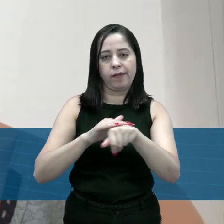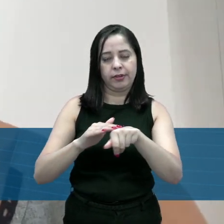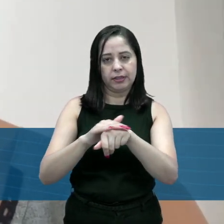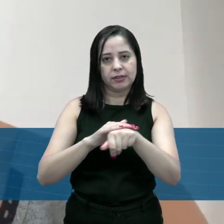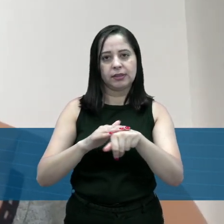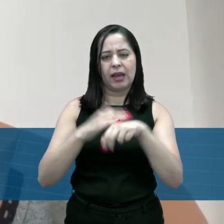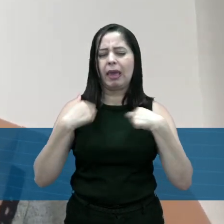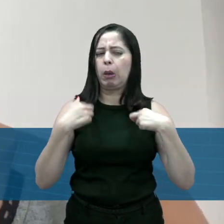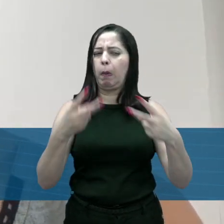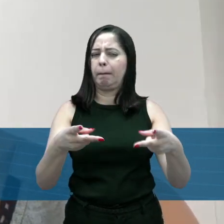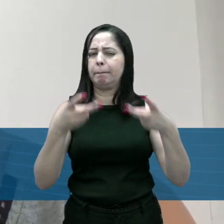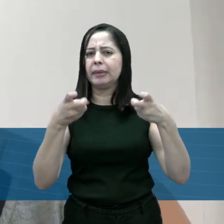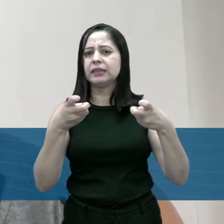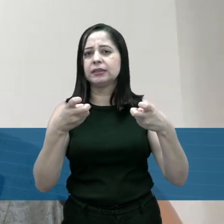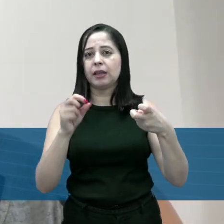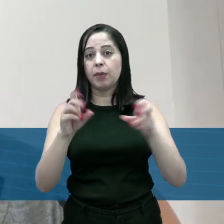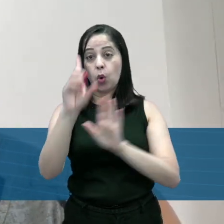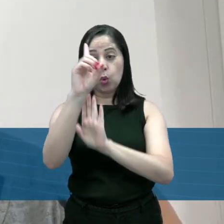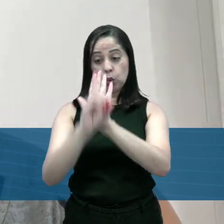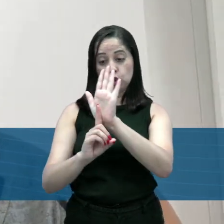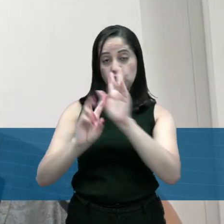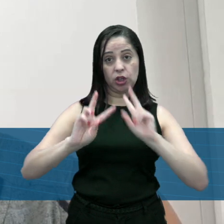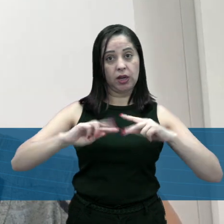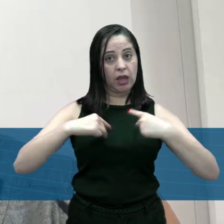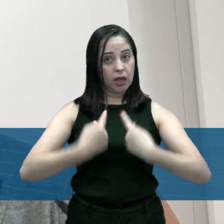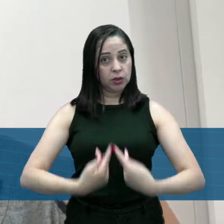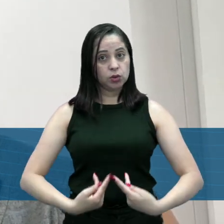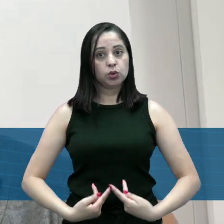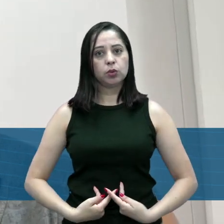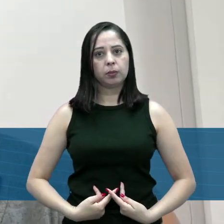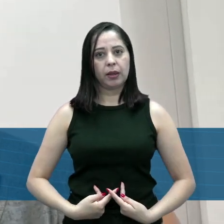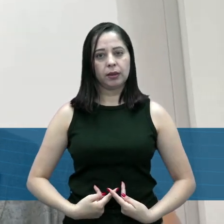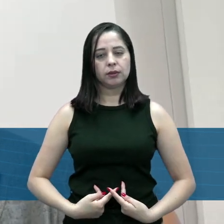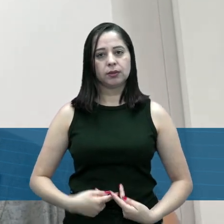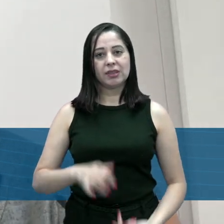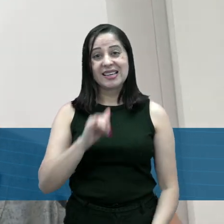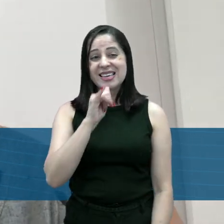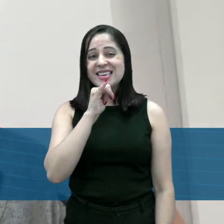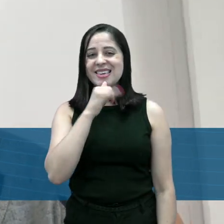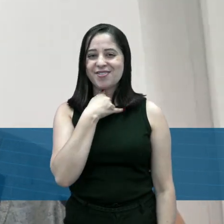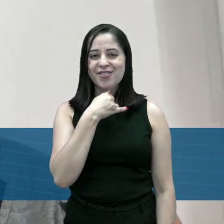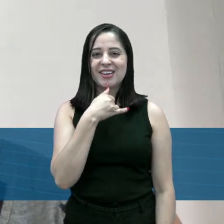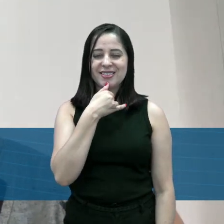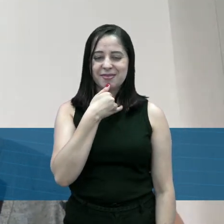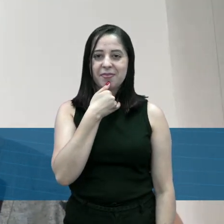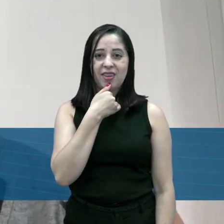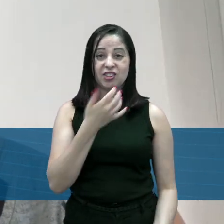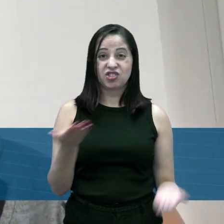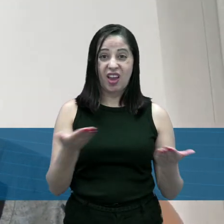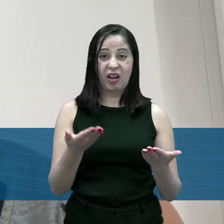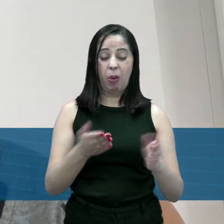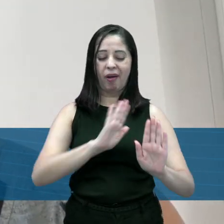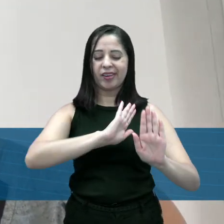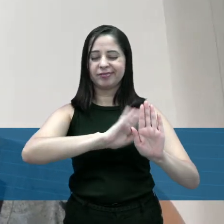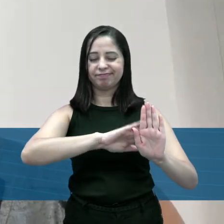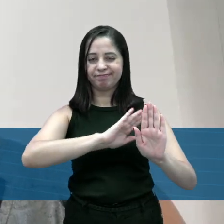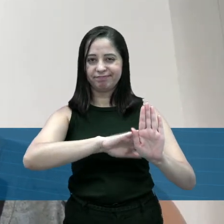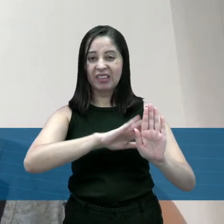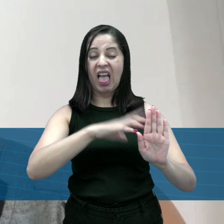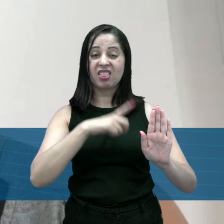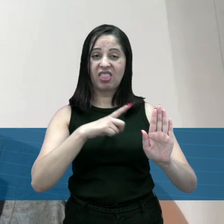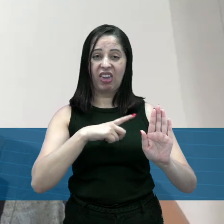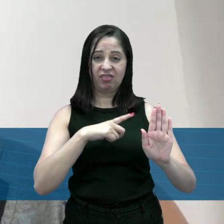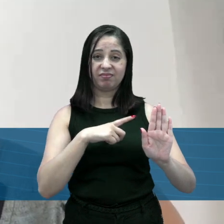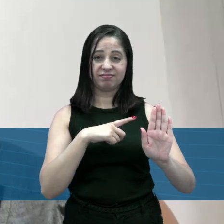Percebam que a questão dos direitos humanos, né? Ela infelizmente foi politizada, né, por grupos,